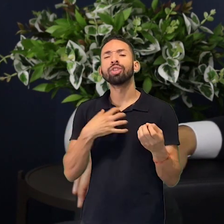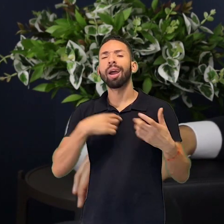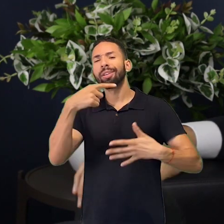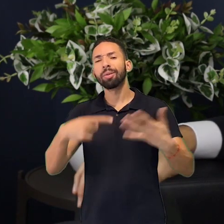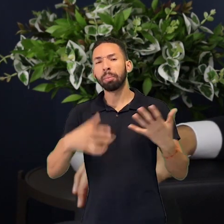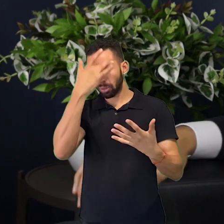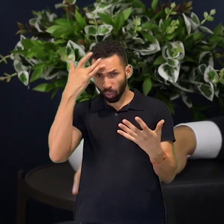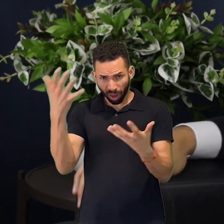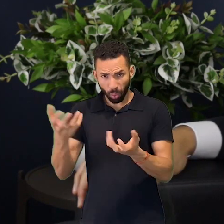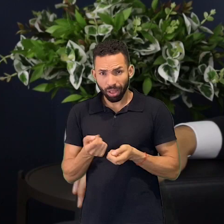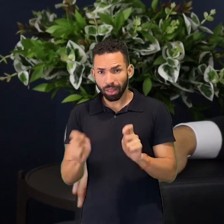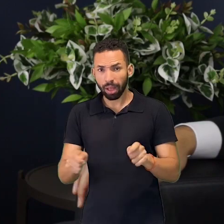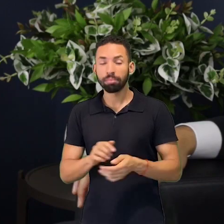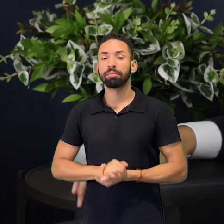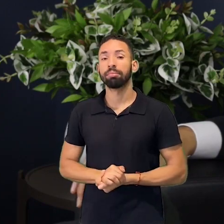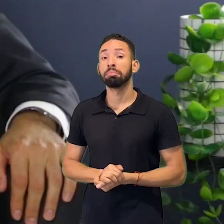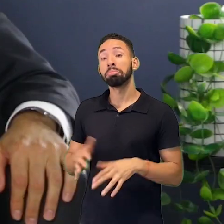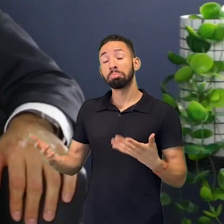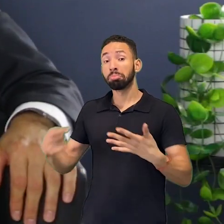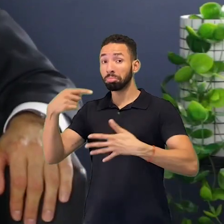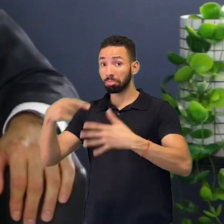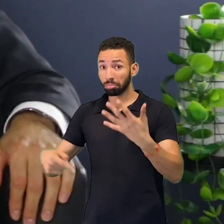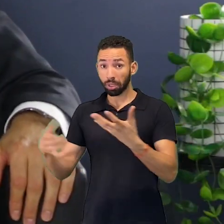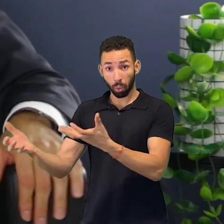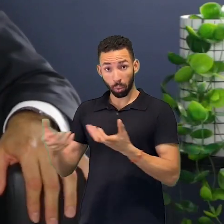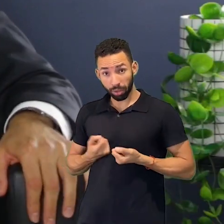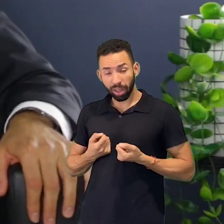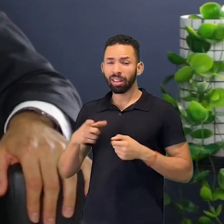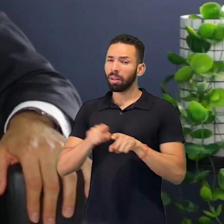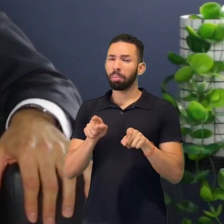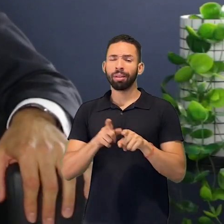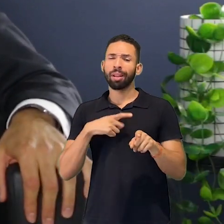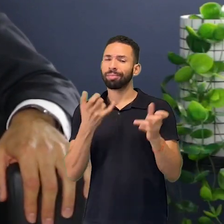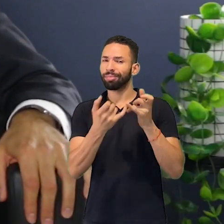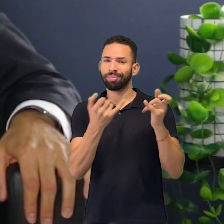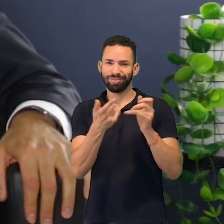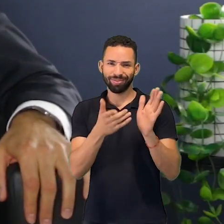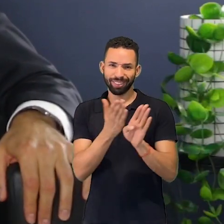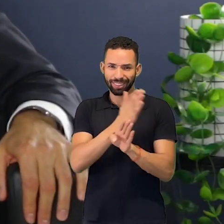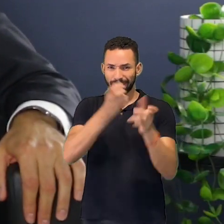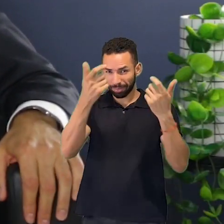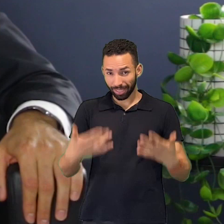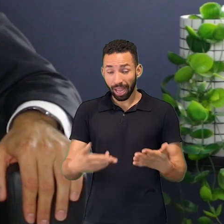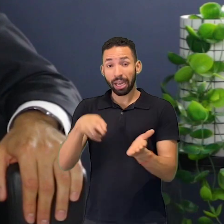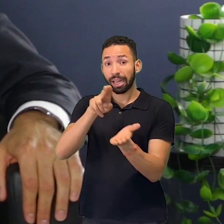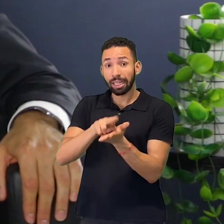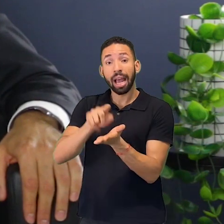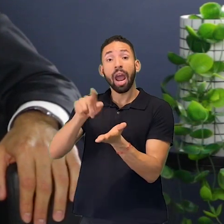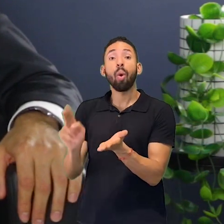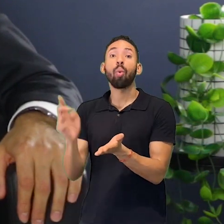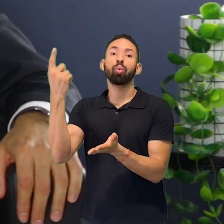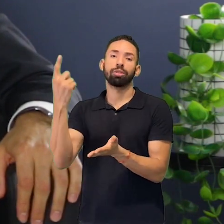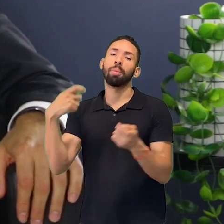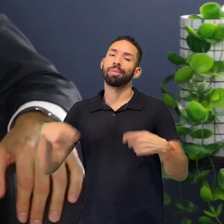essas outras formas de acolhimento. Essas outras formas de acolhimento, elas caminham nessa linha, né, da internação